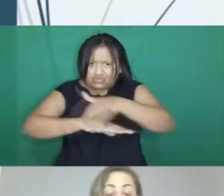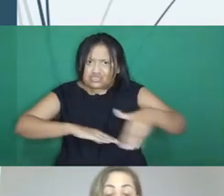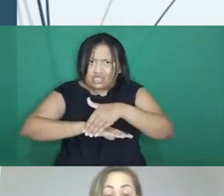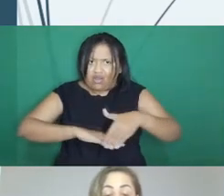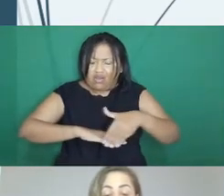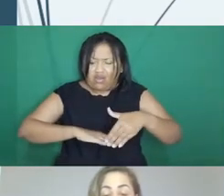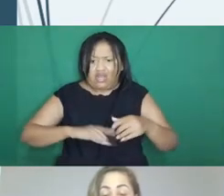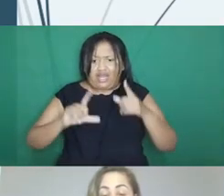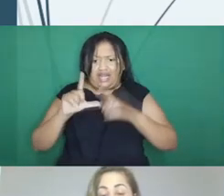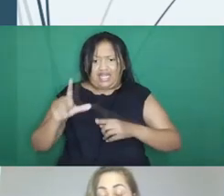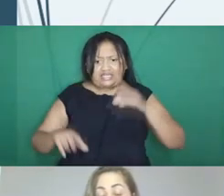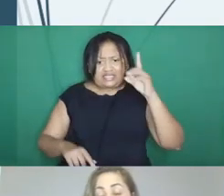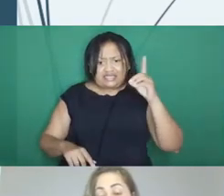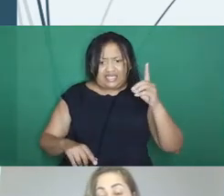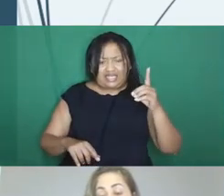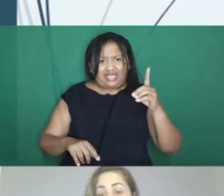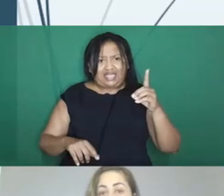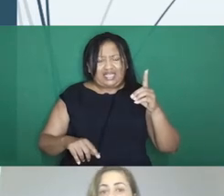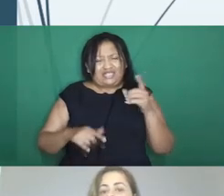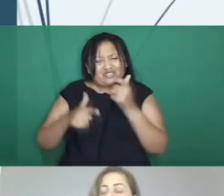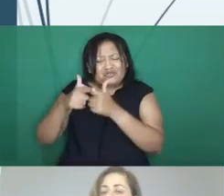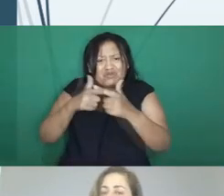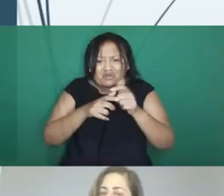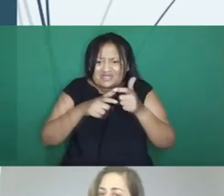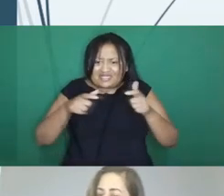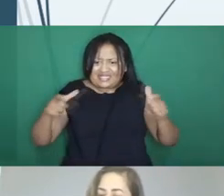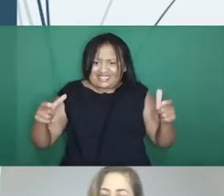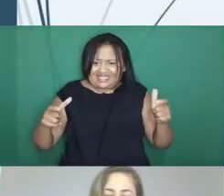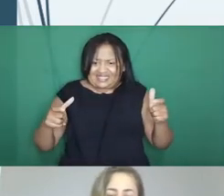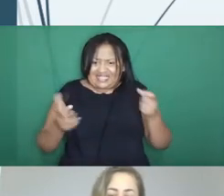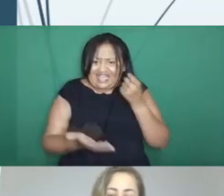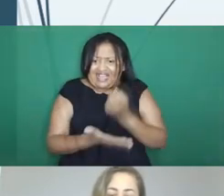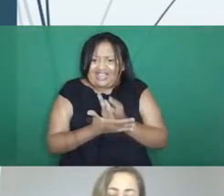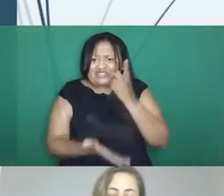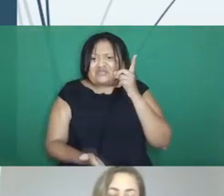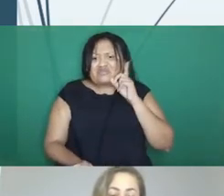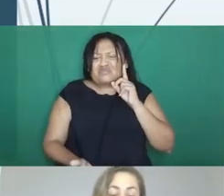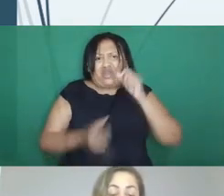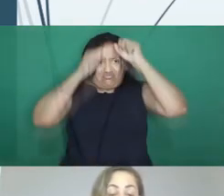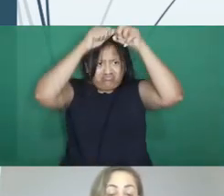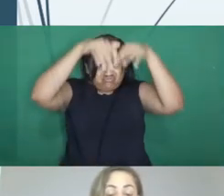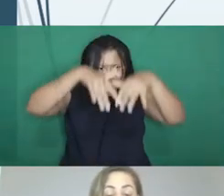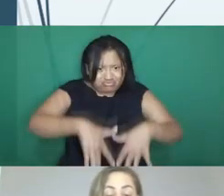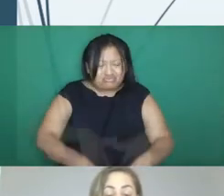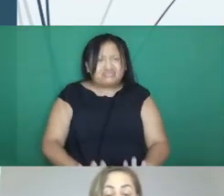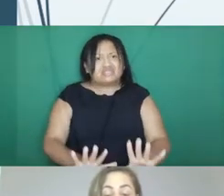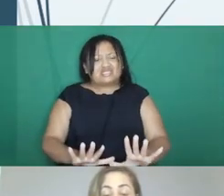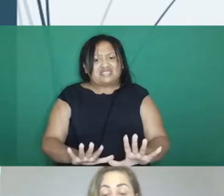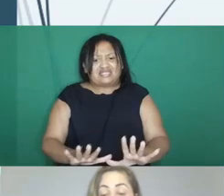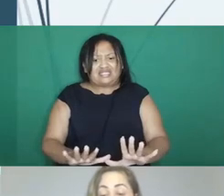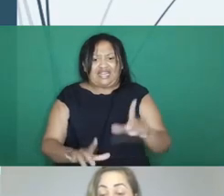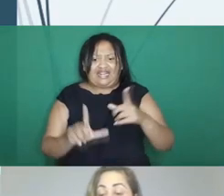os desastres em kentuck foram causados por avalanche também não é avalanche as inundações